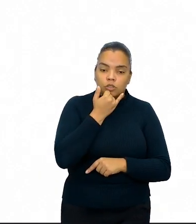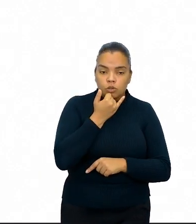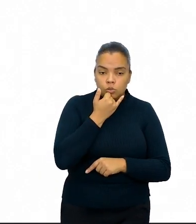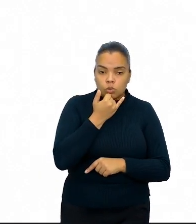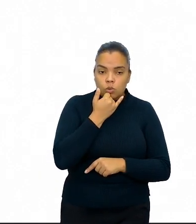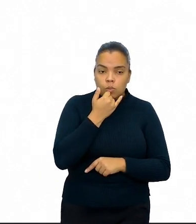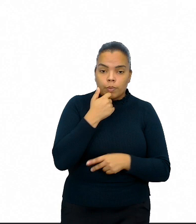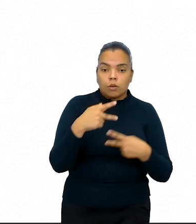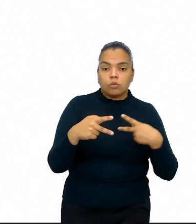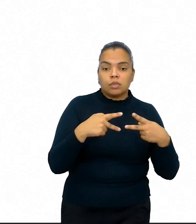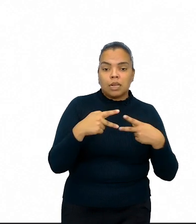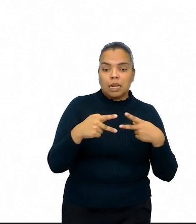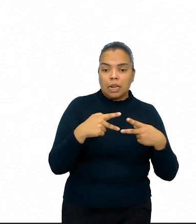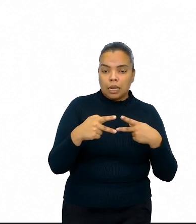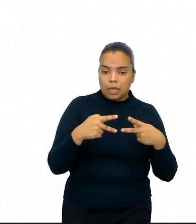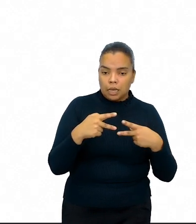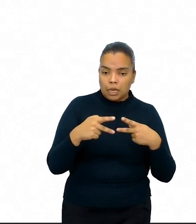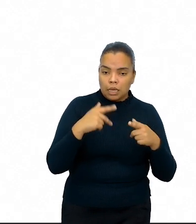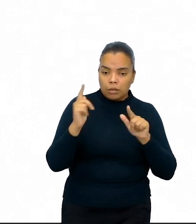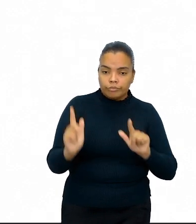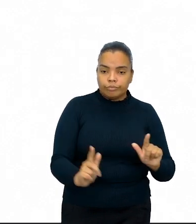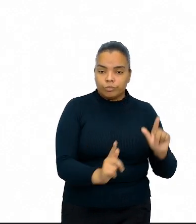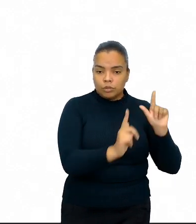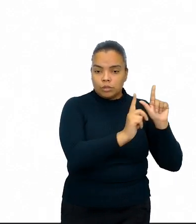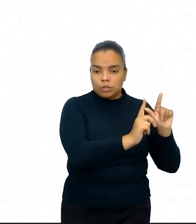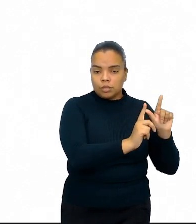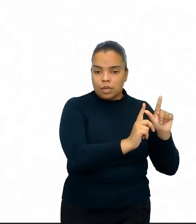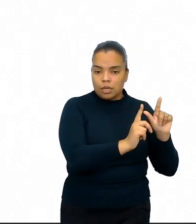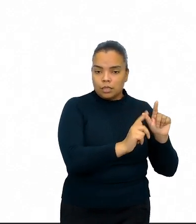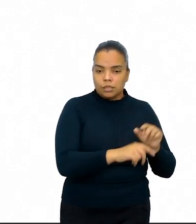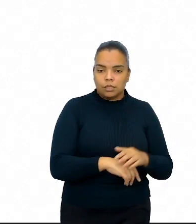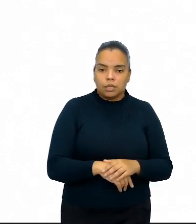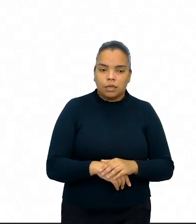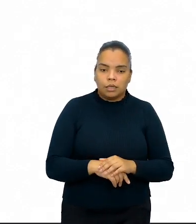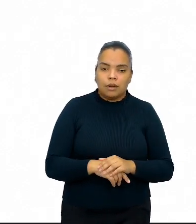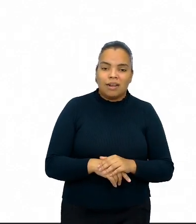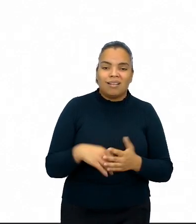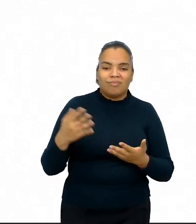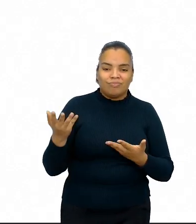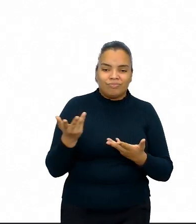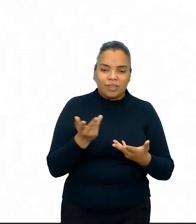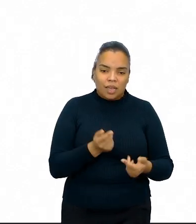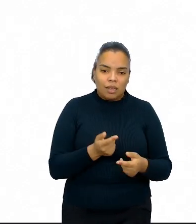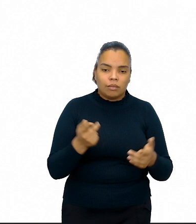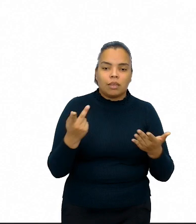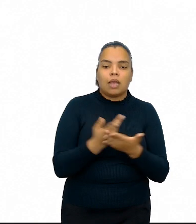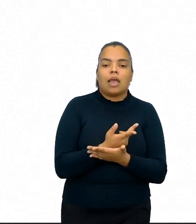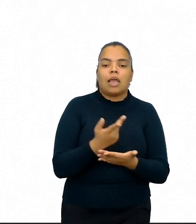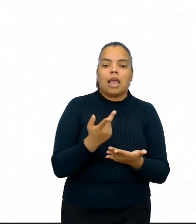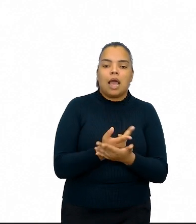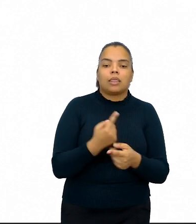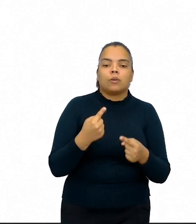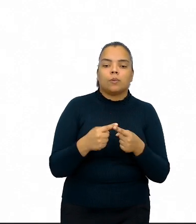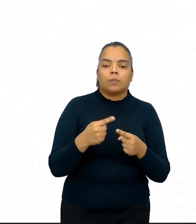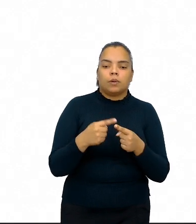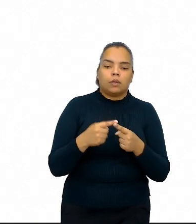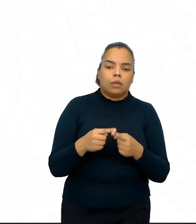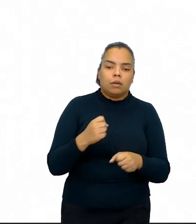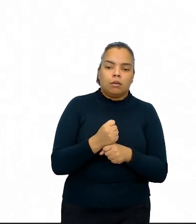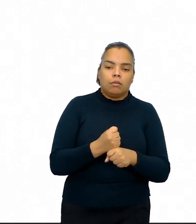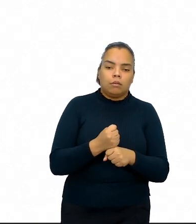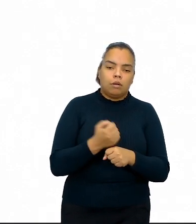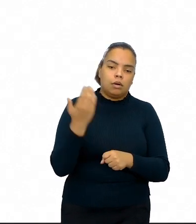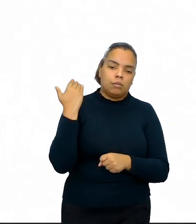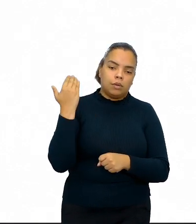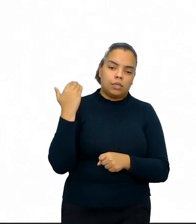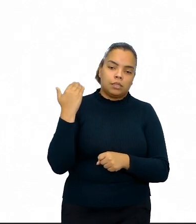nossos slides, das nossas formações passadas, né, eles vieram errado, porque no ano passado nós